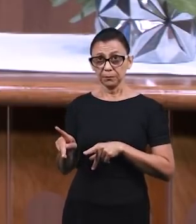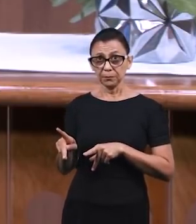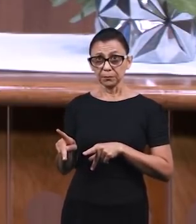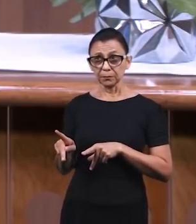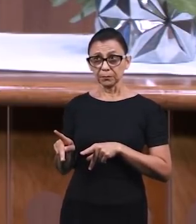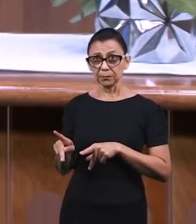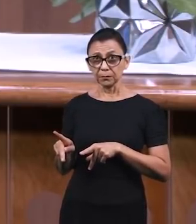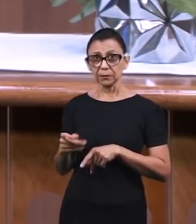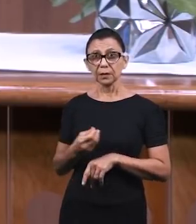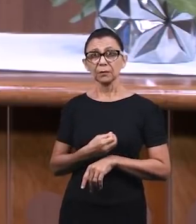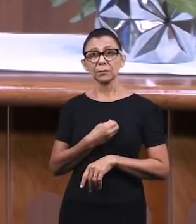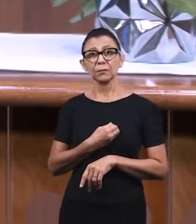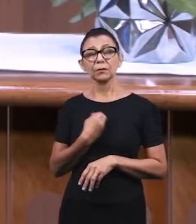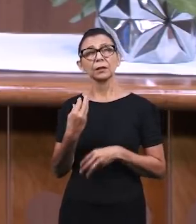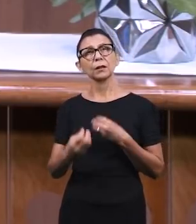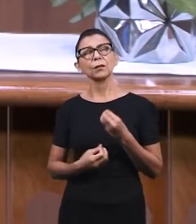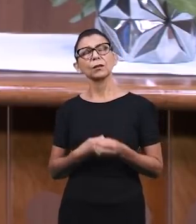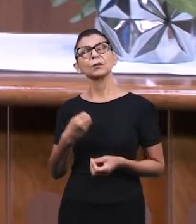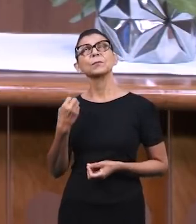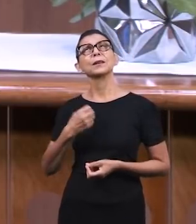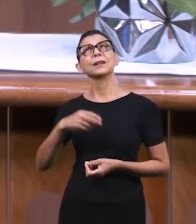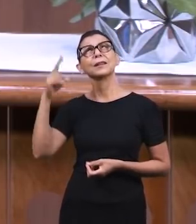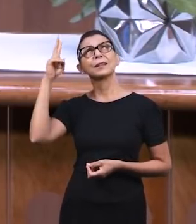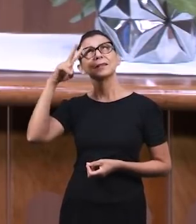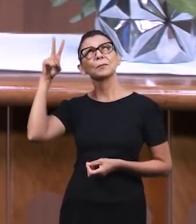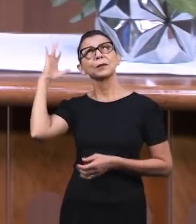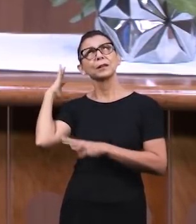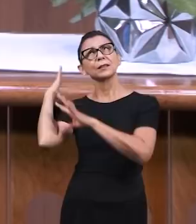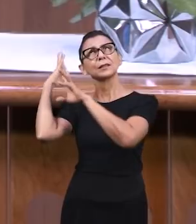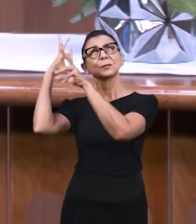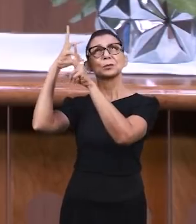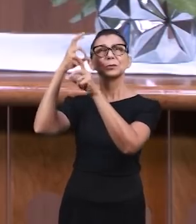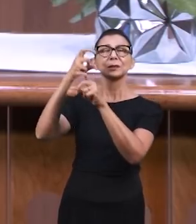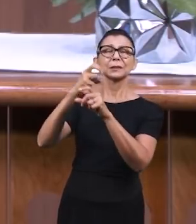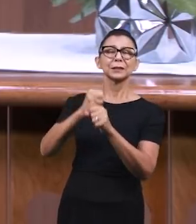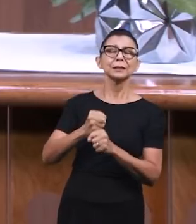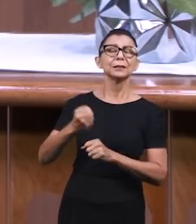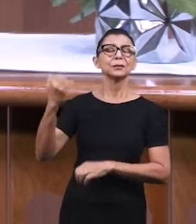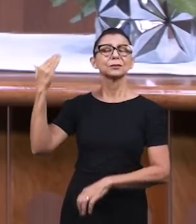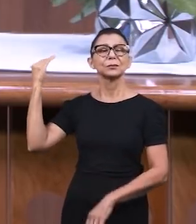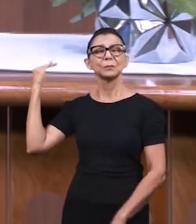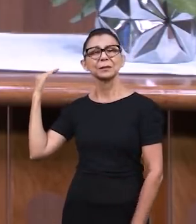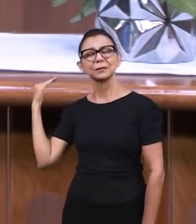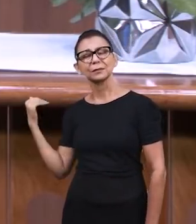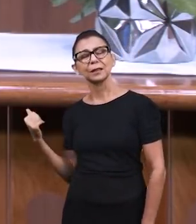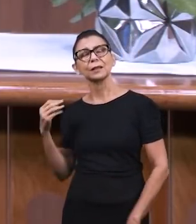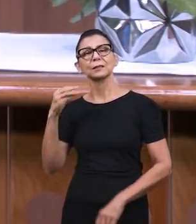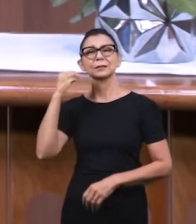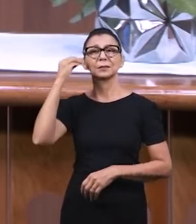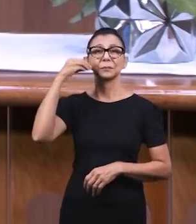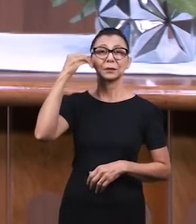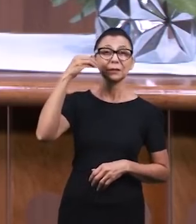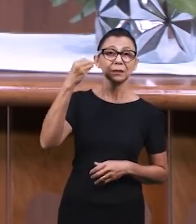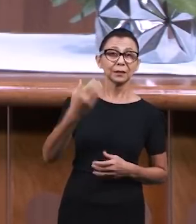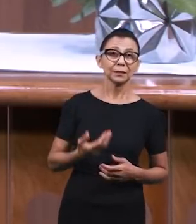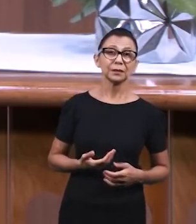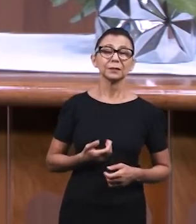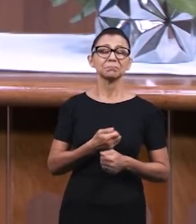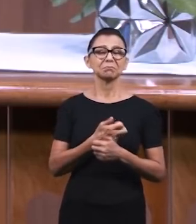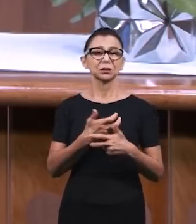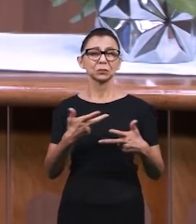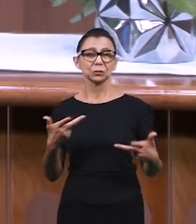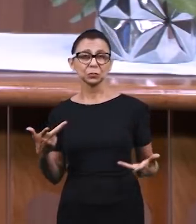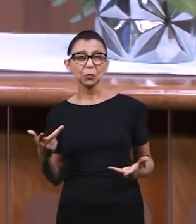nessa época vivia de quê? Das lembranças, das recordações, das citações, das experiências,